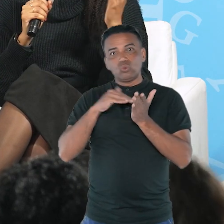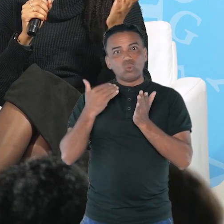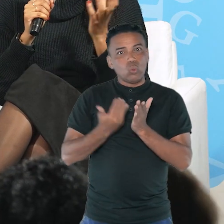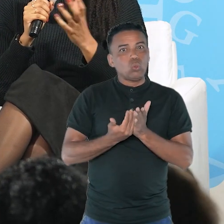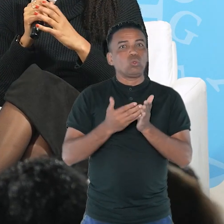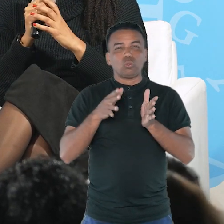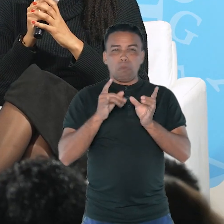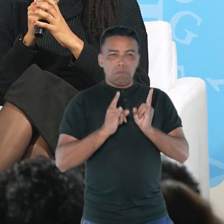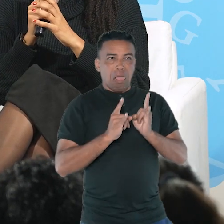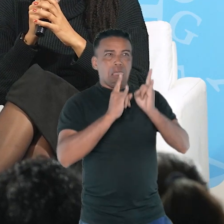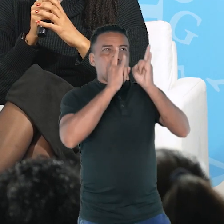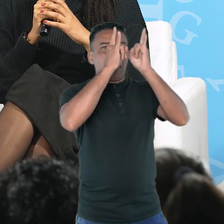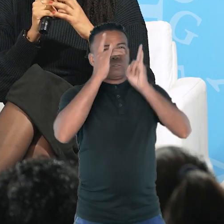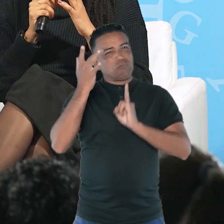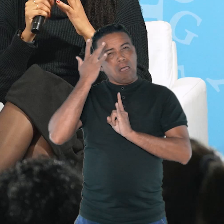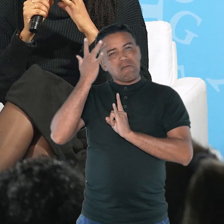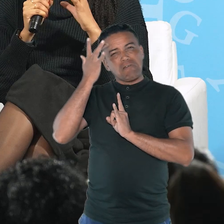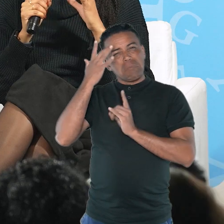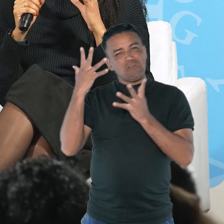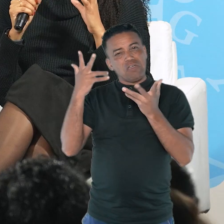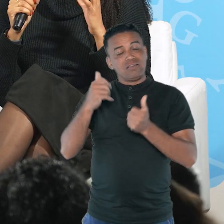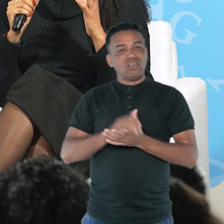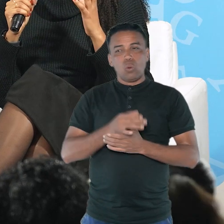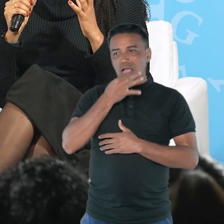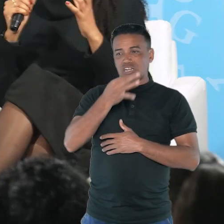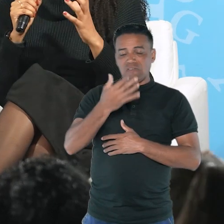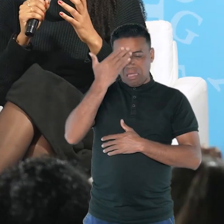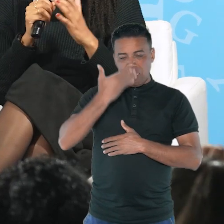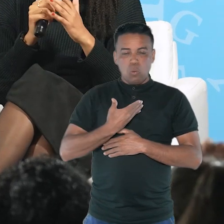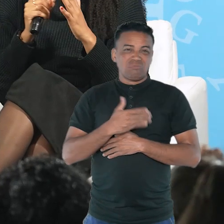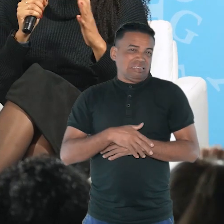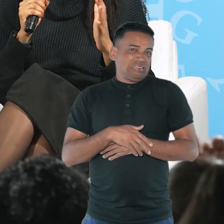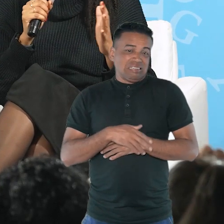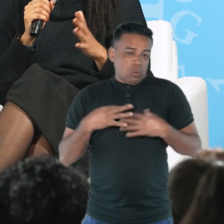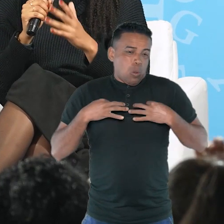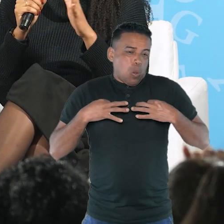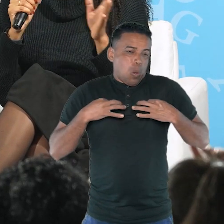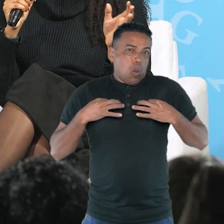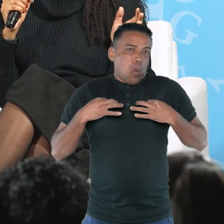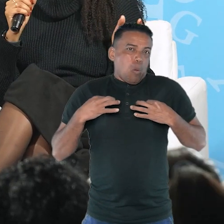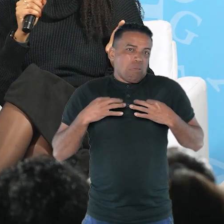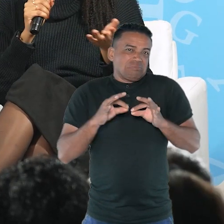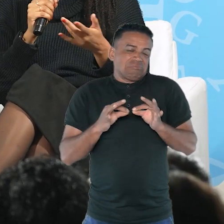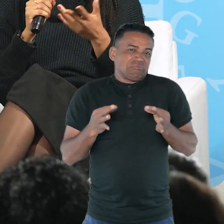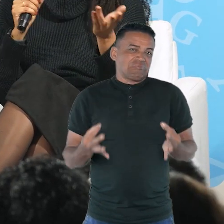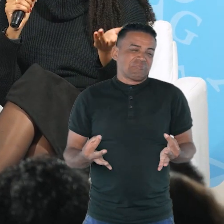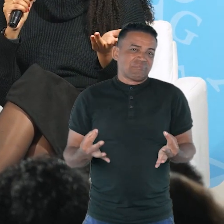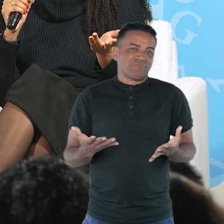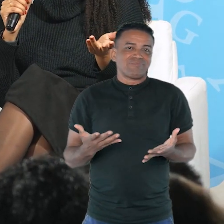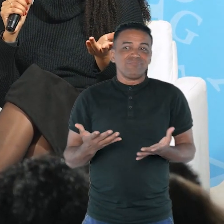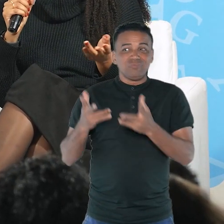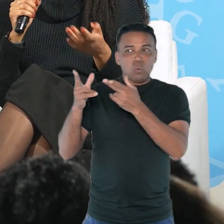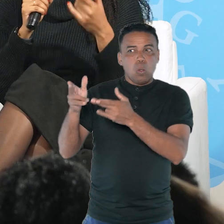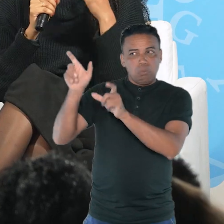os prédios modernistas, tudo muito bonito, mas eu me achava muito inadequada. Minhas roupas não eram boas o suficiente como as